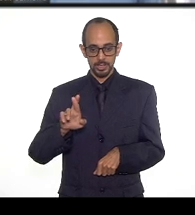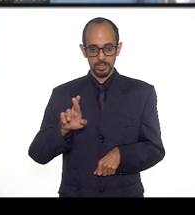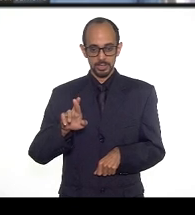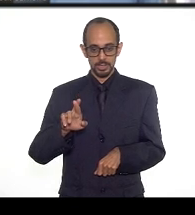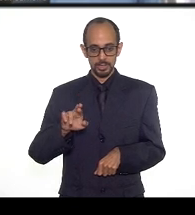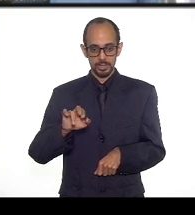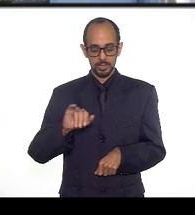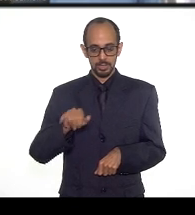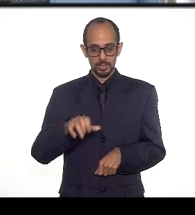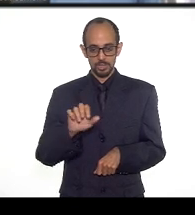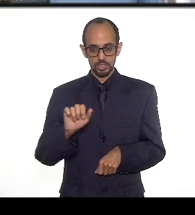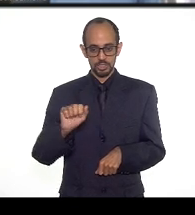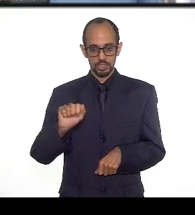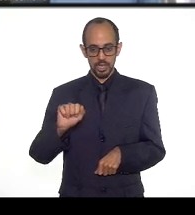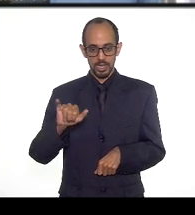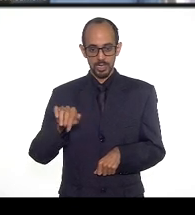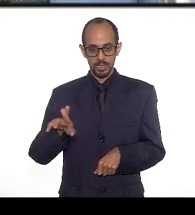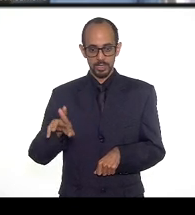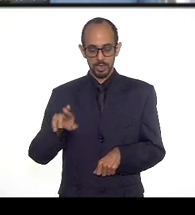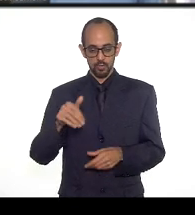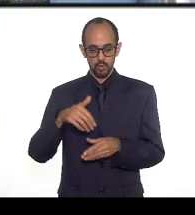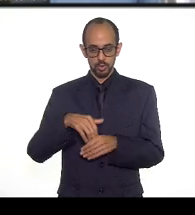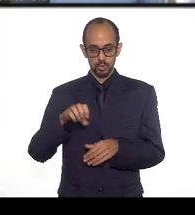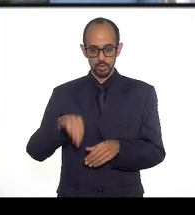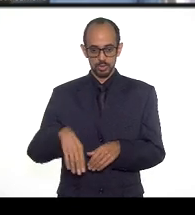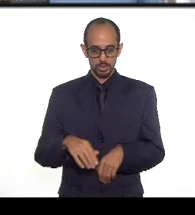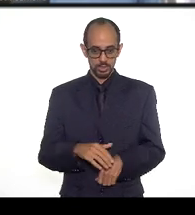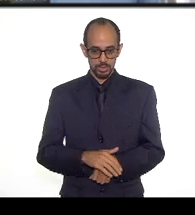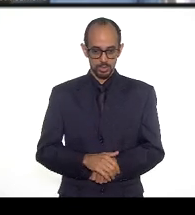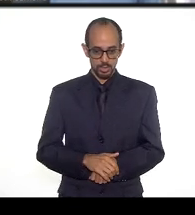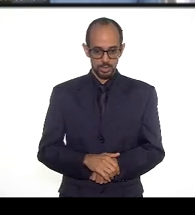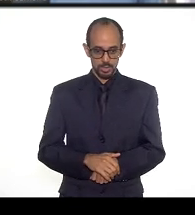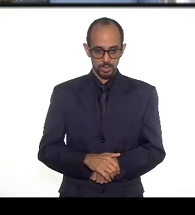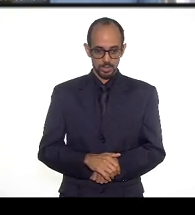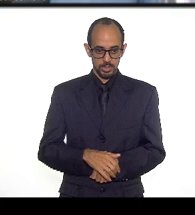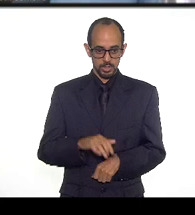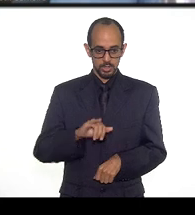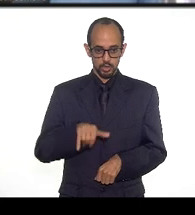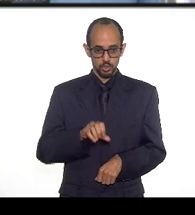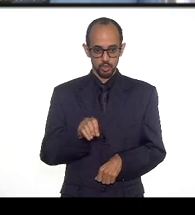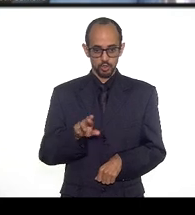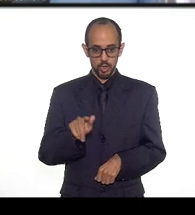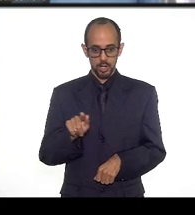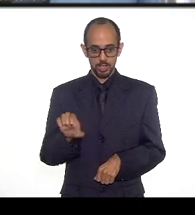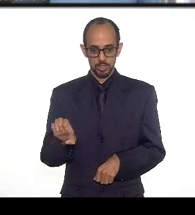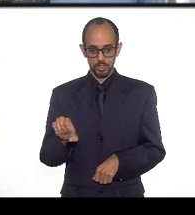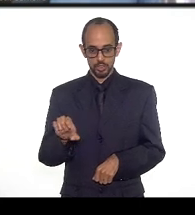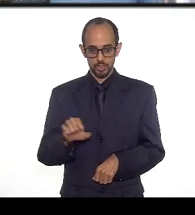Bittencourt. Deputado Jair Bittencourt votou sim. Deputado Jorge Felipe Neto.